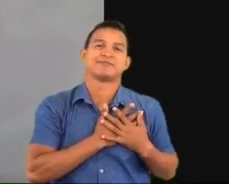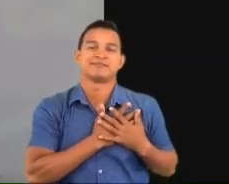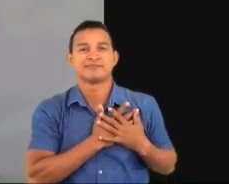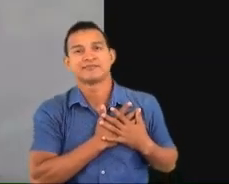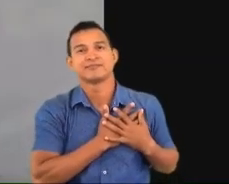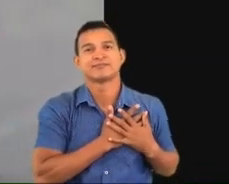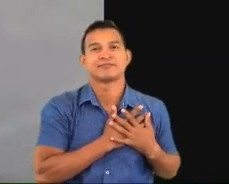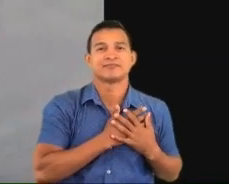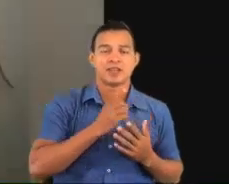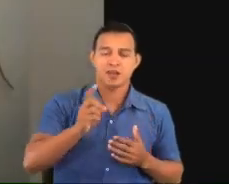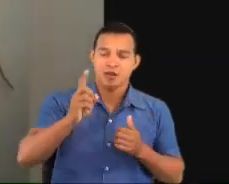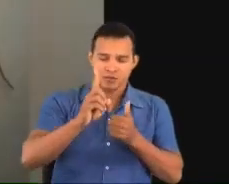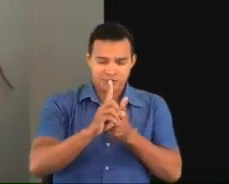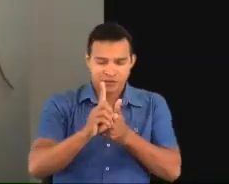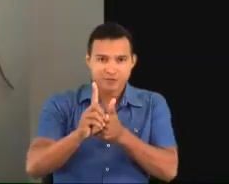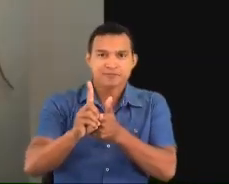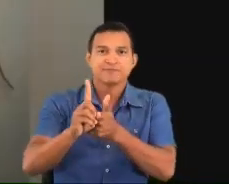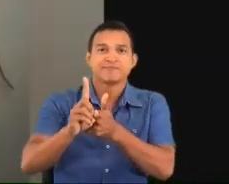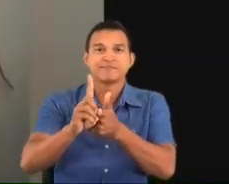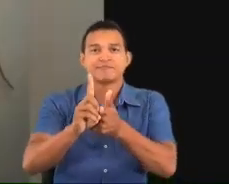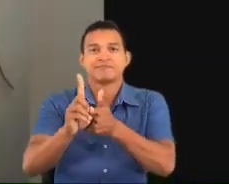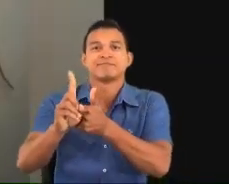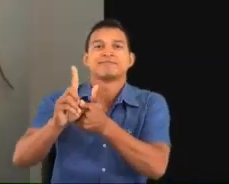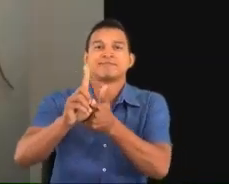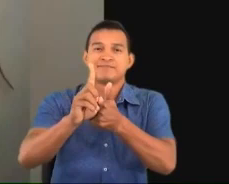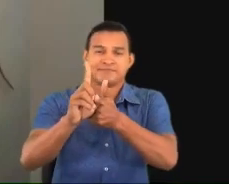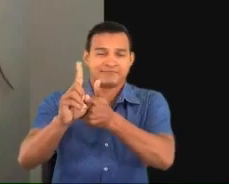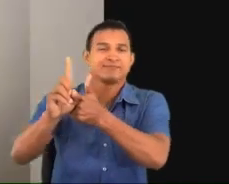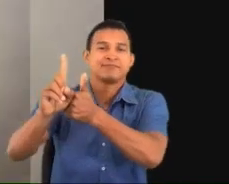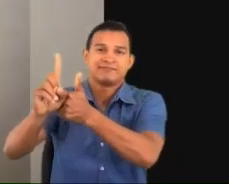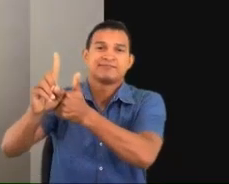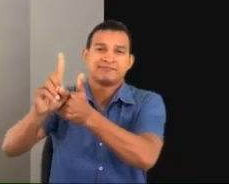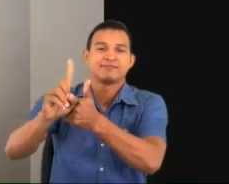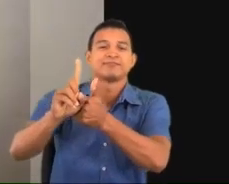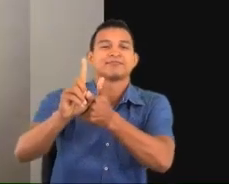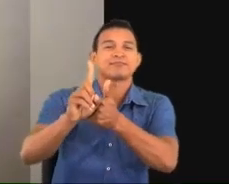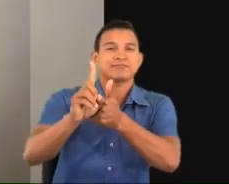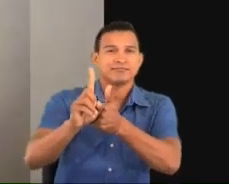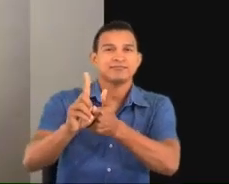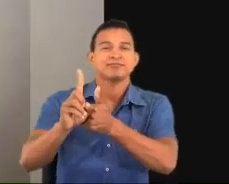o guia dos fortes, conselheiro,